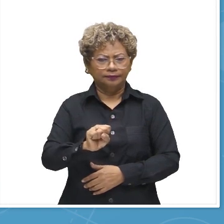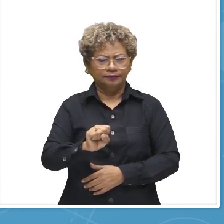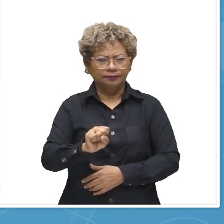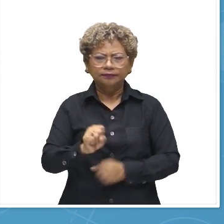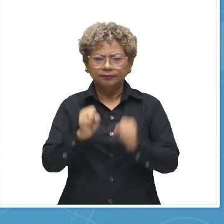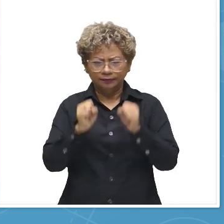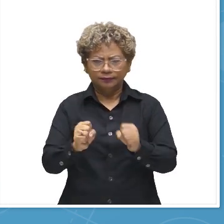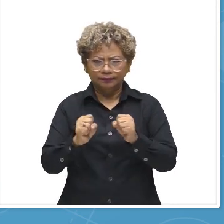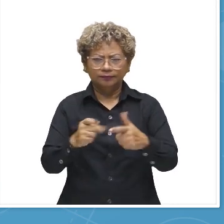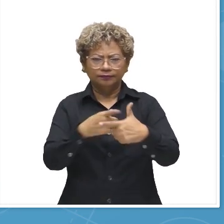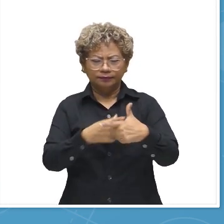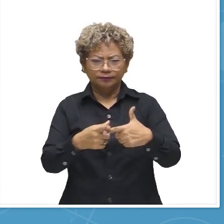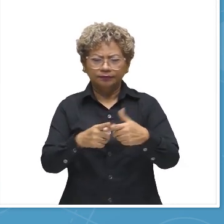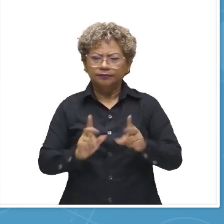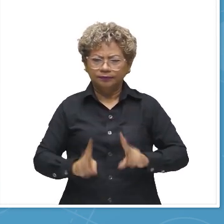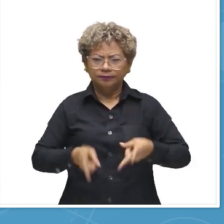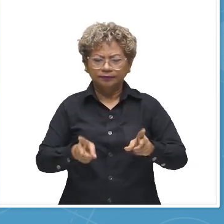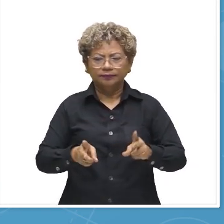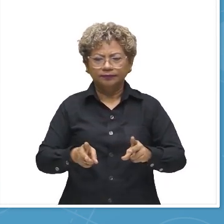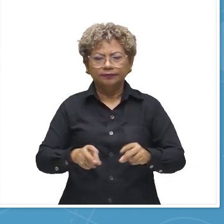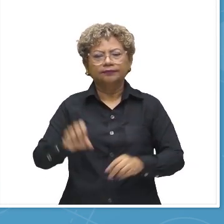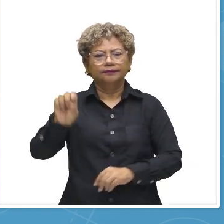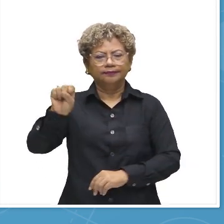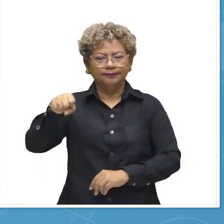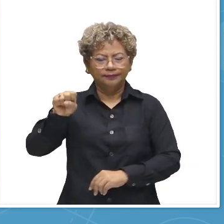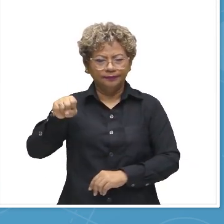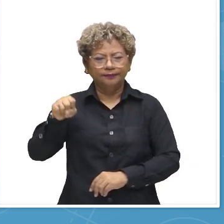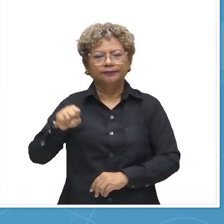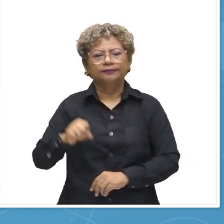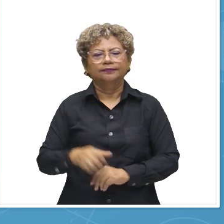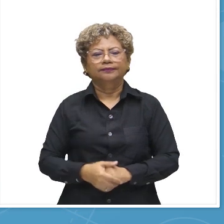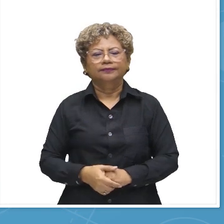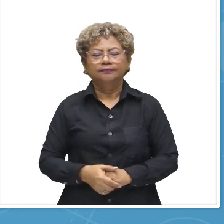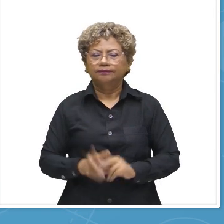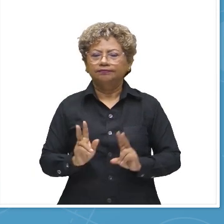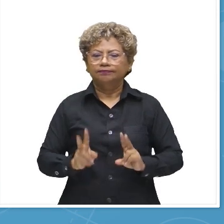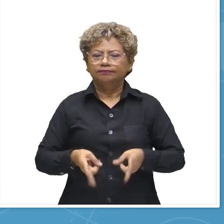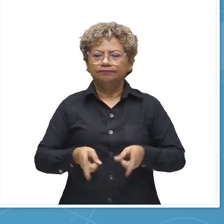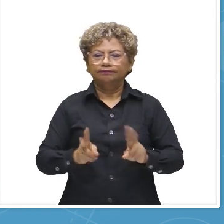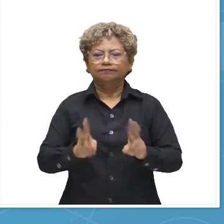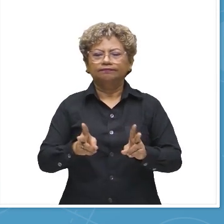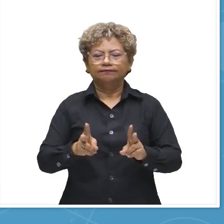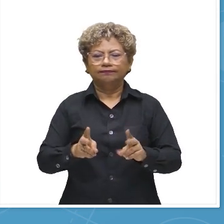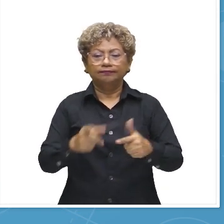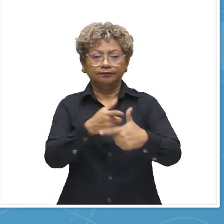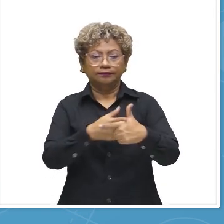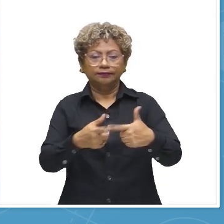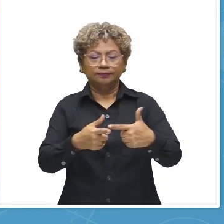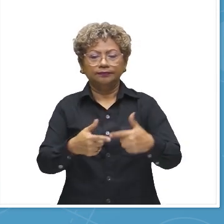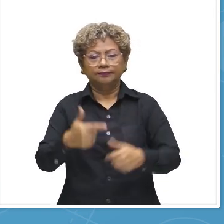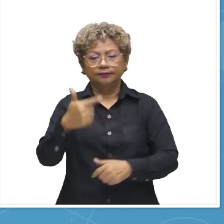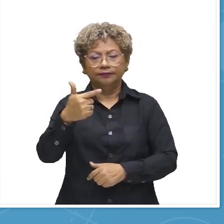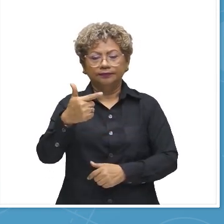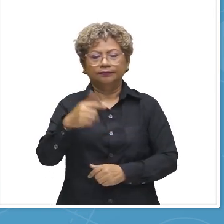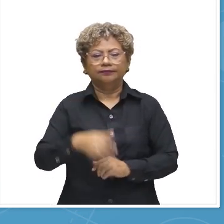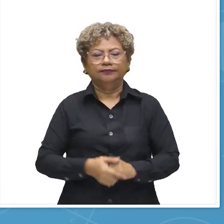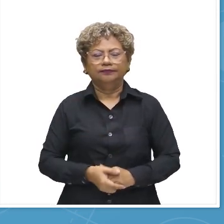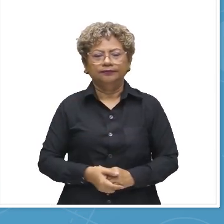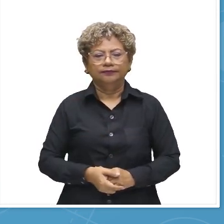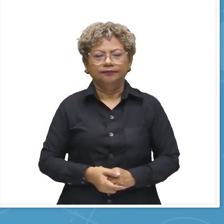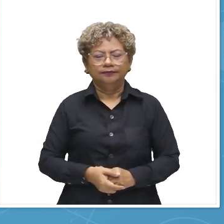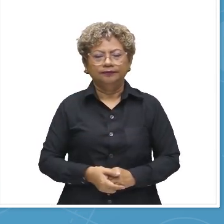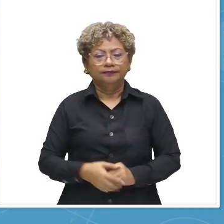ainda mais essa fração. Eu consigo simplificar ainda mais essa fração. Eu vou continuar aqui dividindo por 2, tanto em cima quanto embaixo.